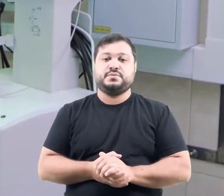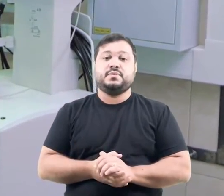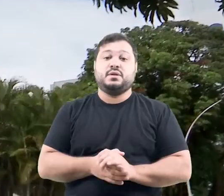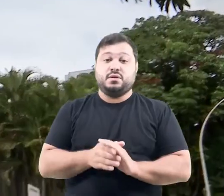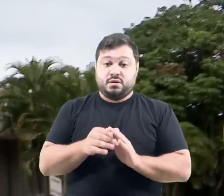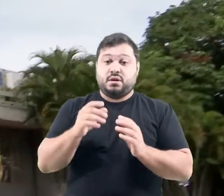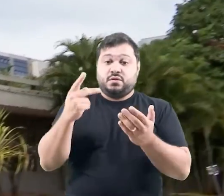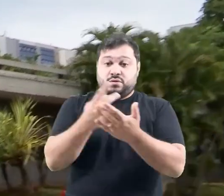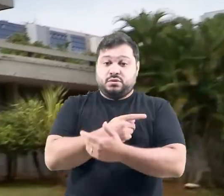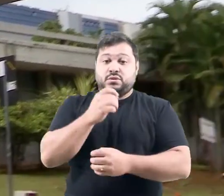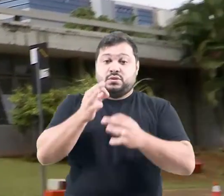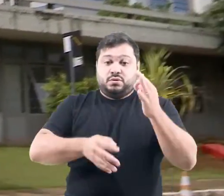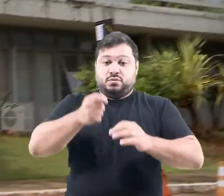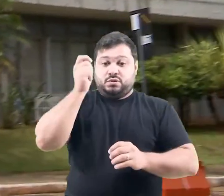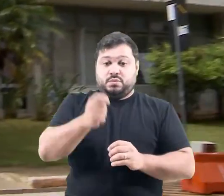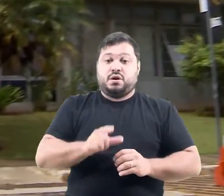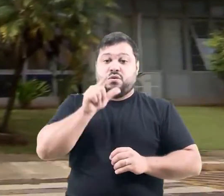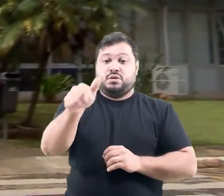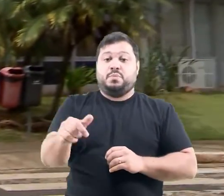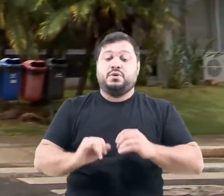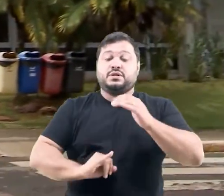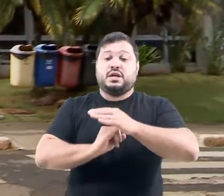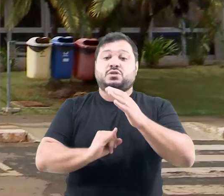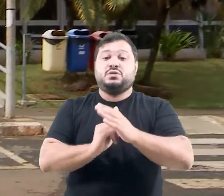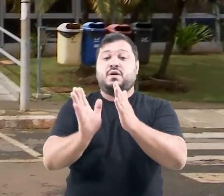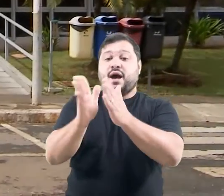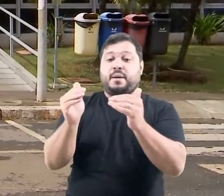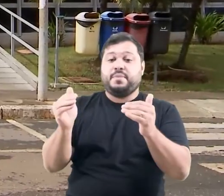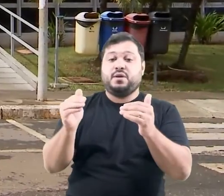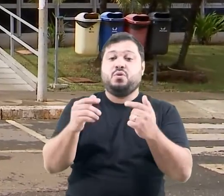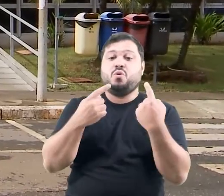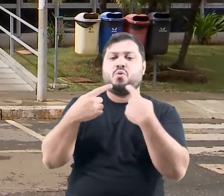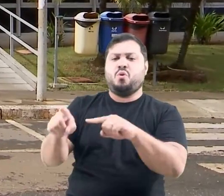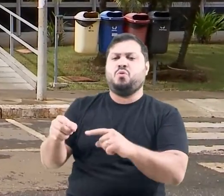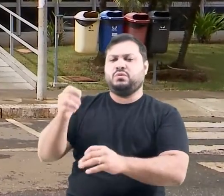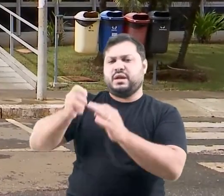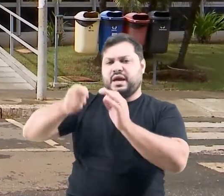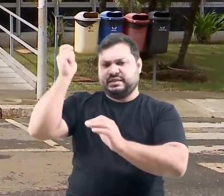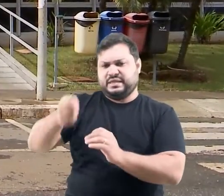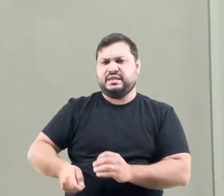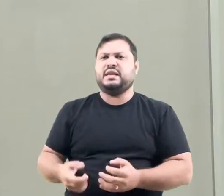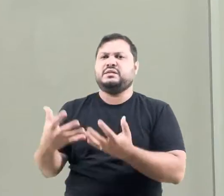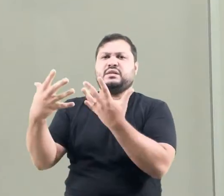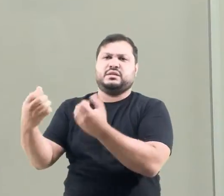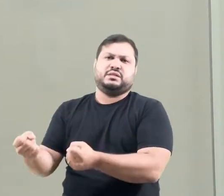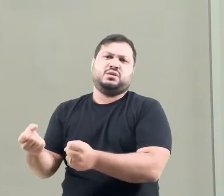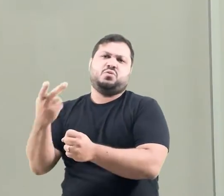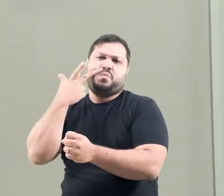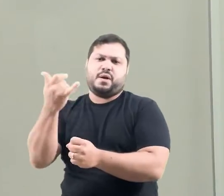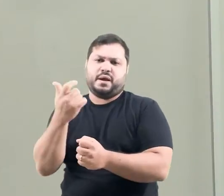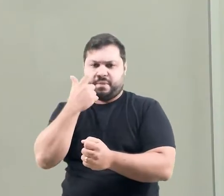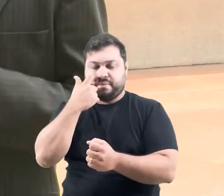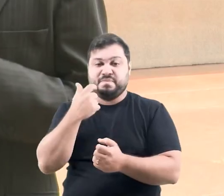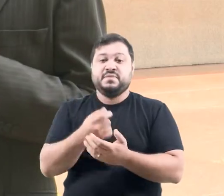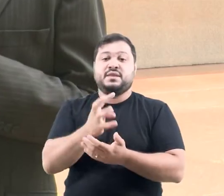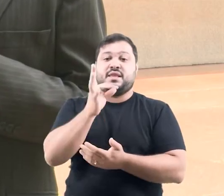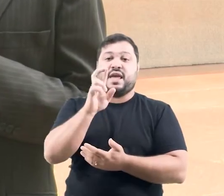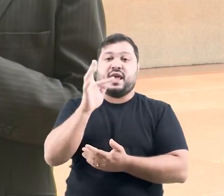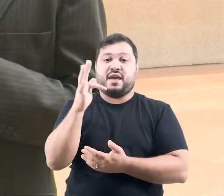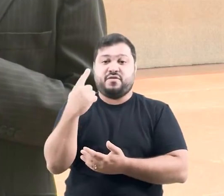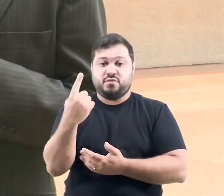casal. O caso chegou ao tribunal depois que a instituição apelou contra a sentença favorável ao pai.